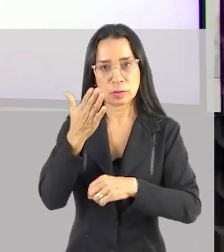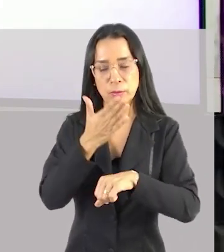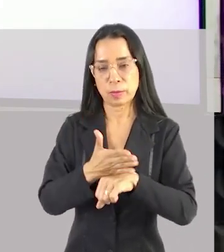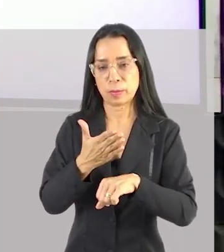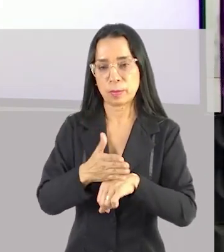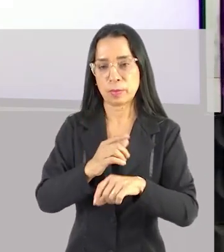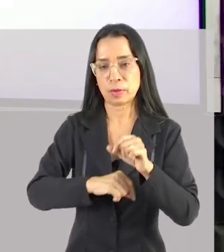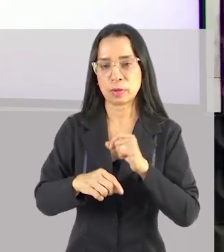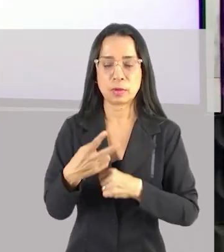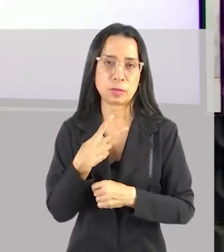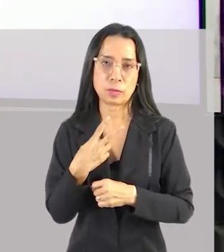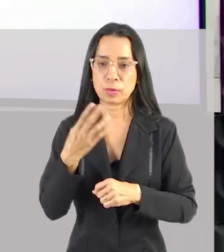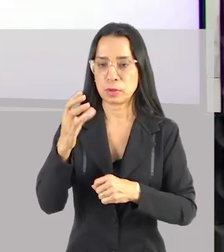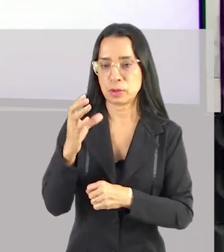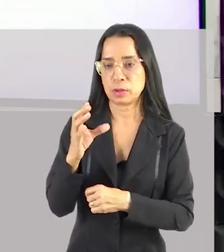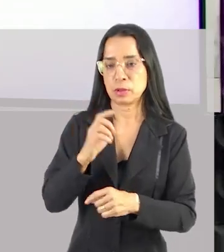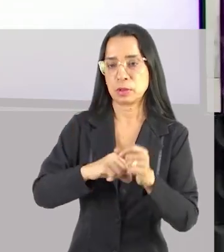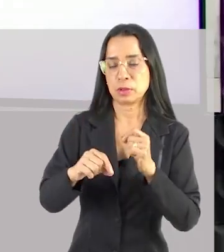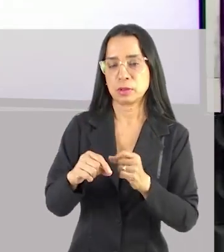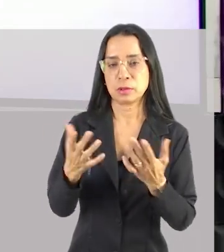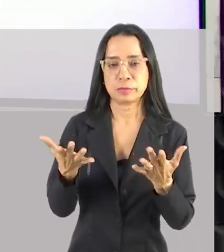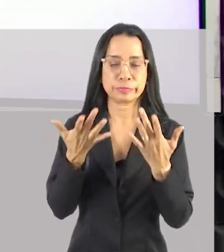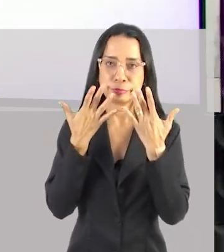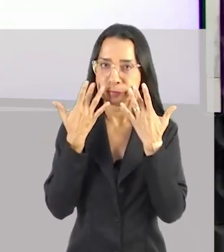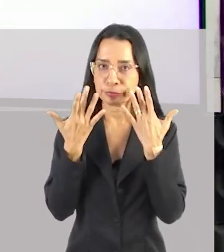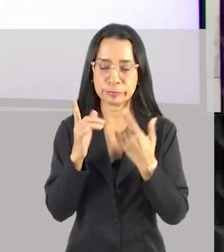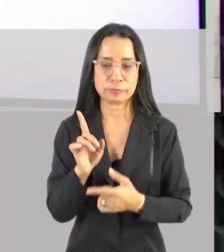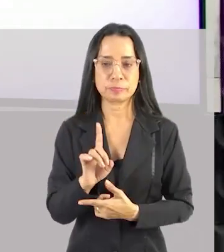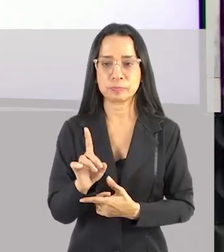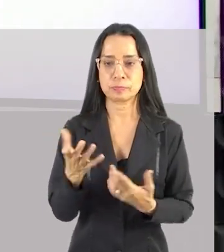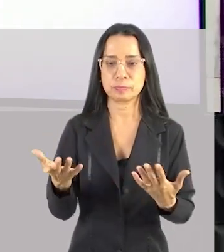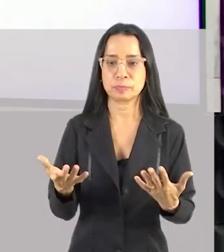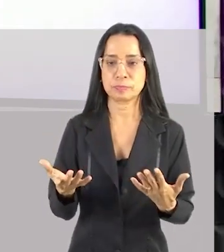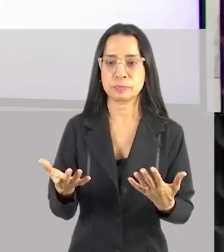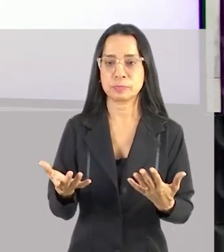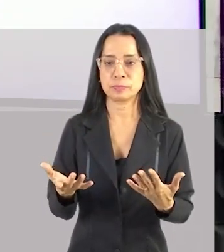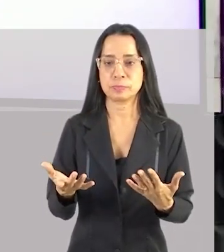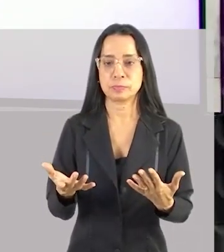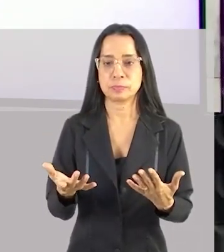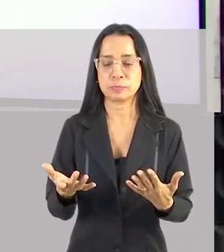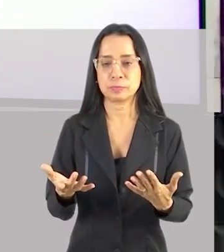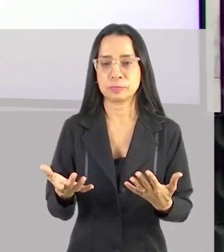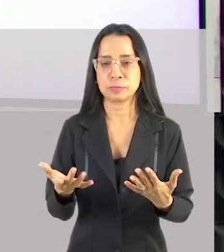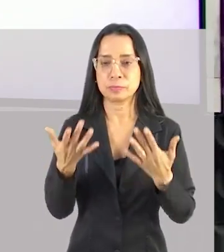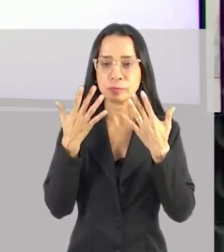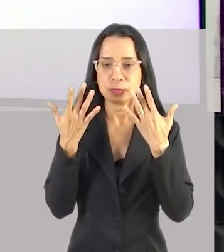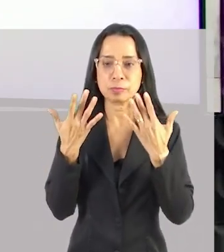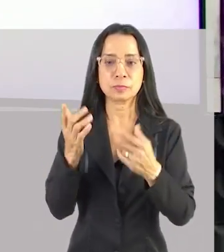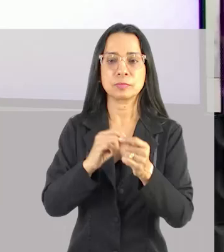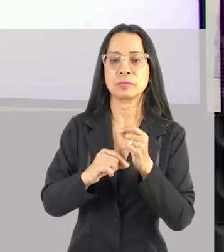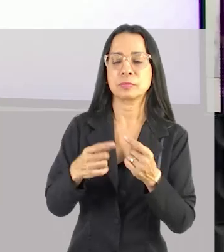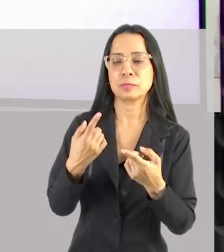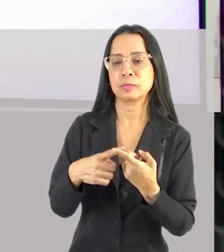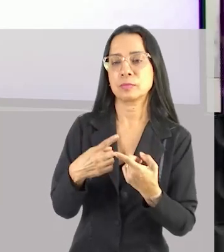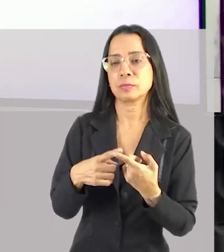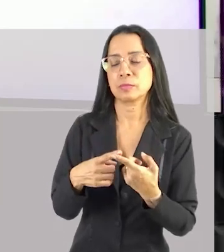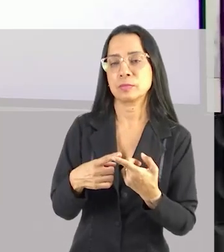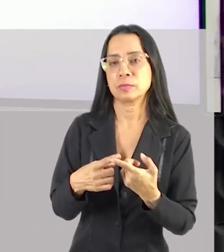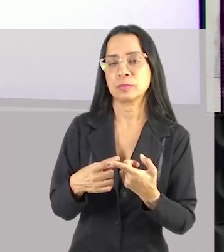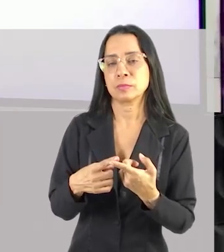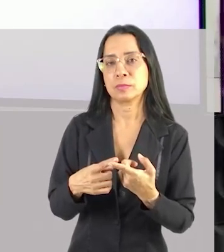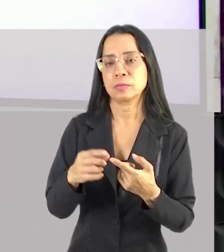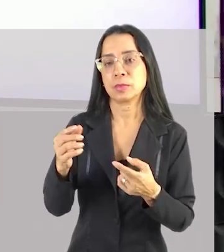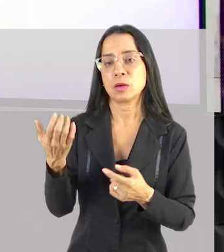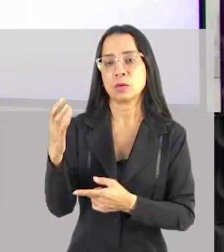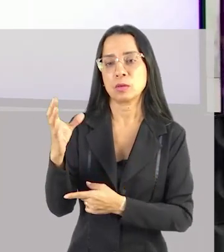sabedoria prática não pode ser ciência nem arte. Nem ciência, porque aquilo que se pode fazer